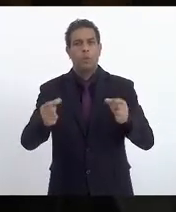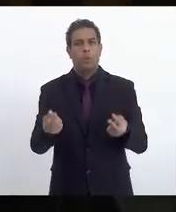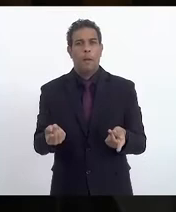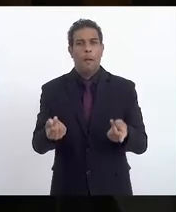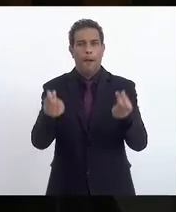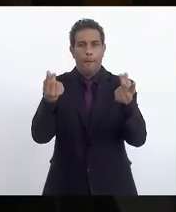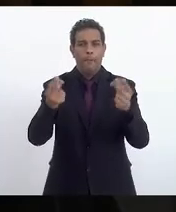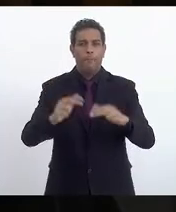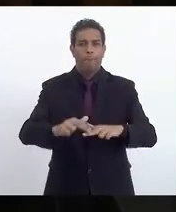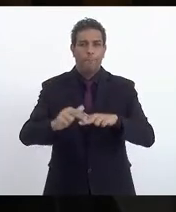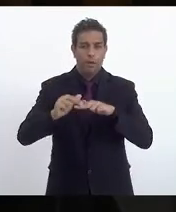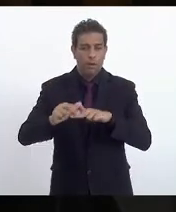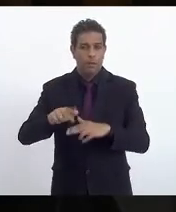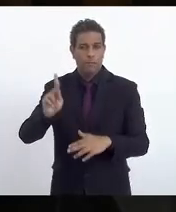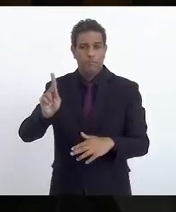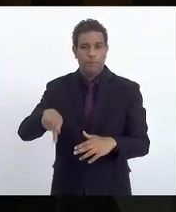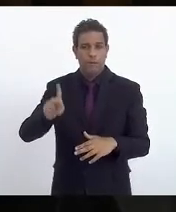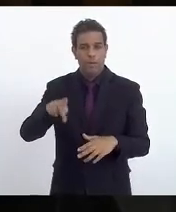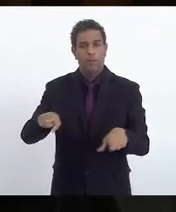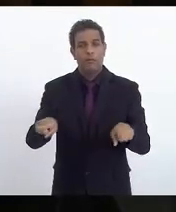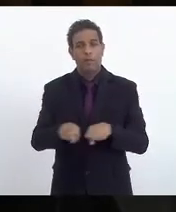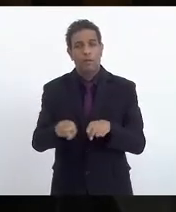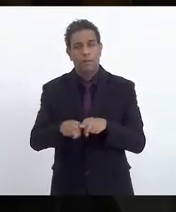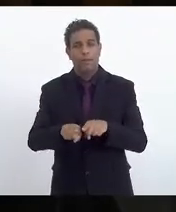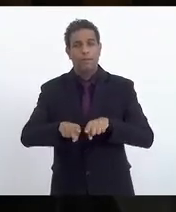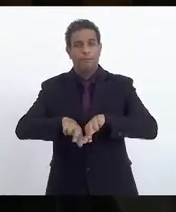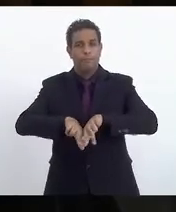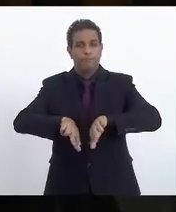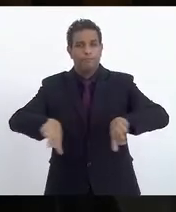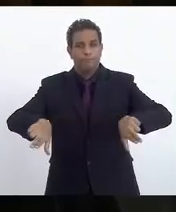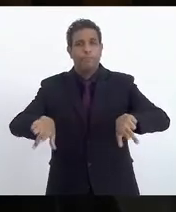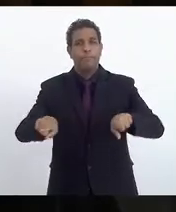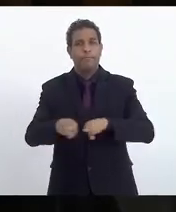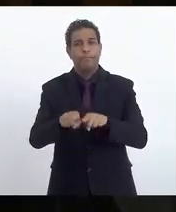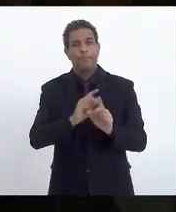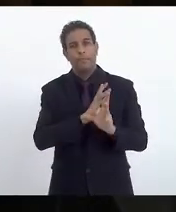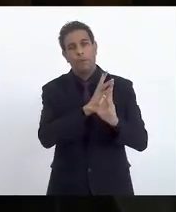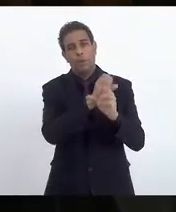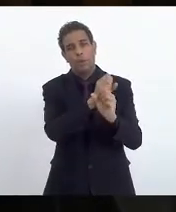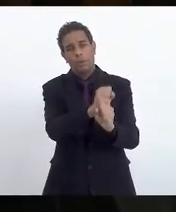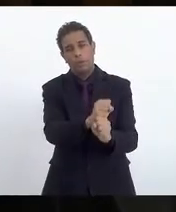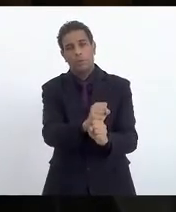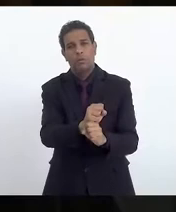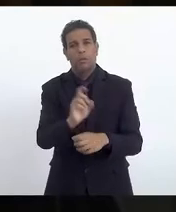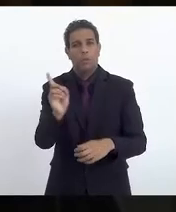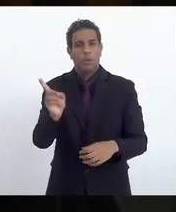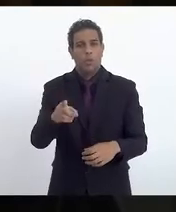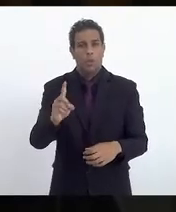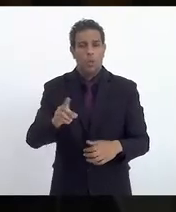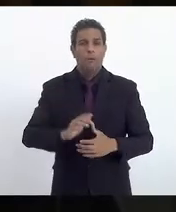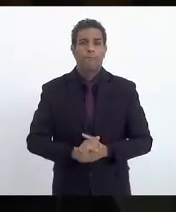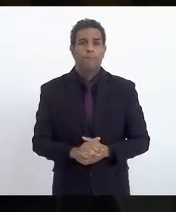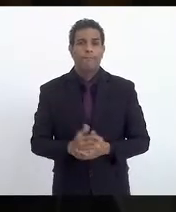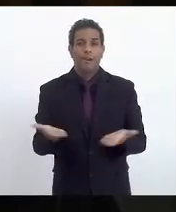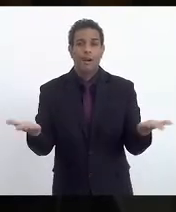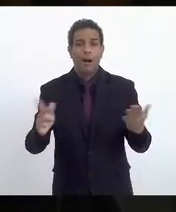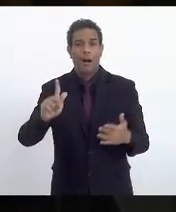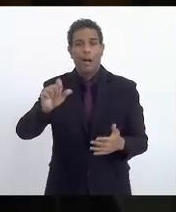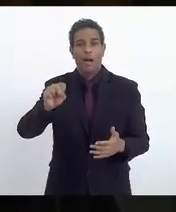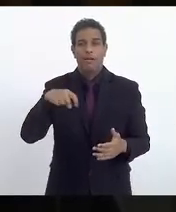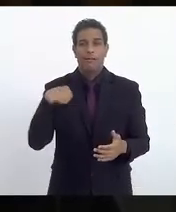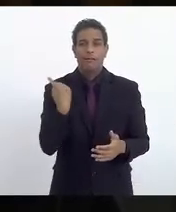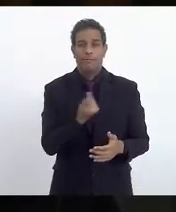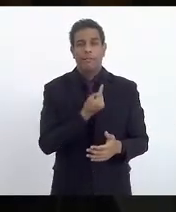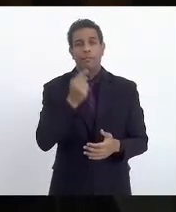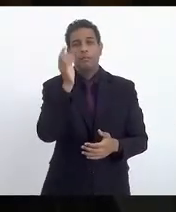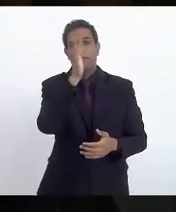preço do barril do petróleo e também da cotação do dólar quando o gás no Brasil